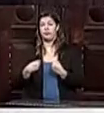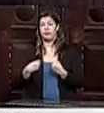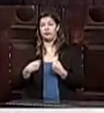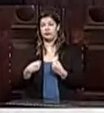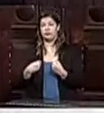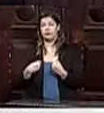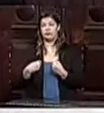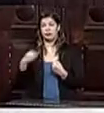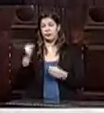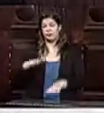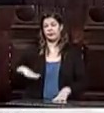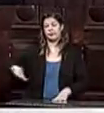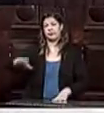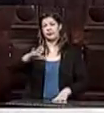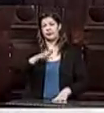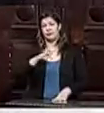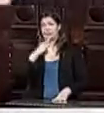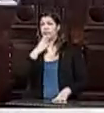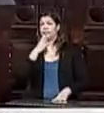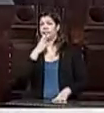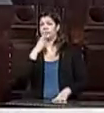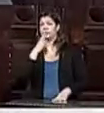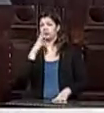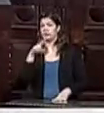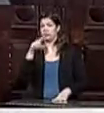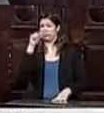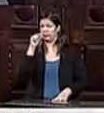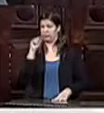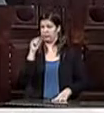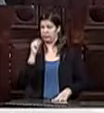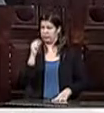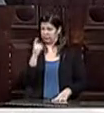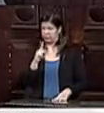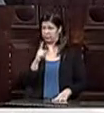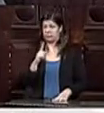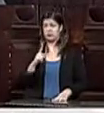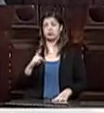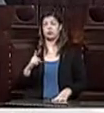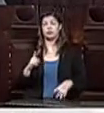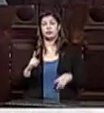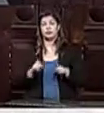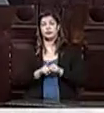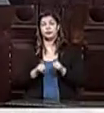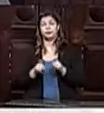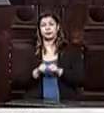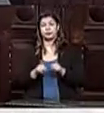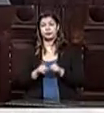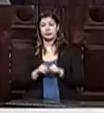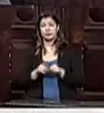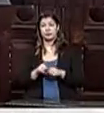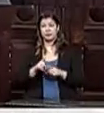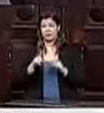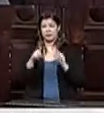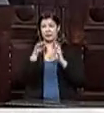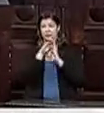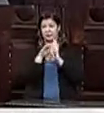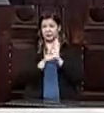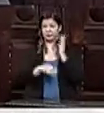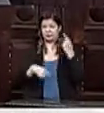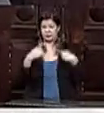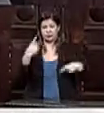nas suas áreas de conhecimento e de atuação que o processo